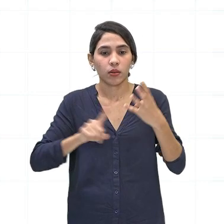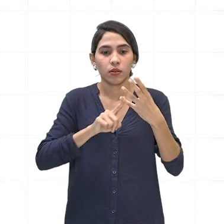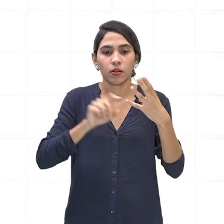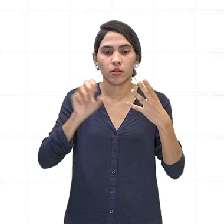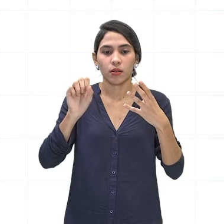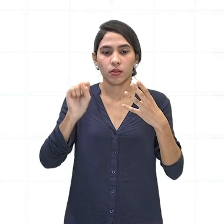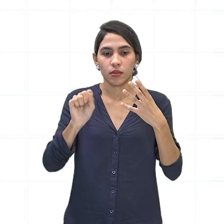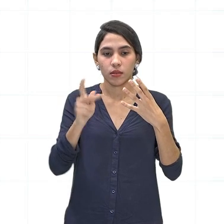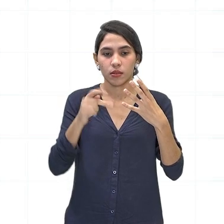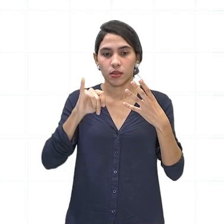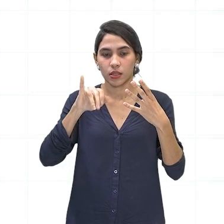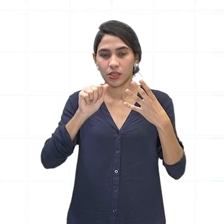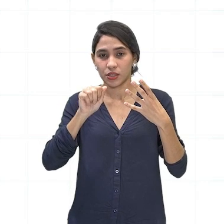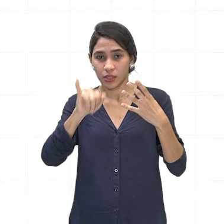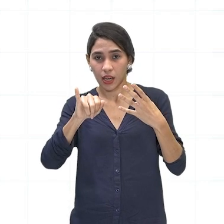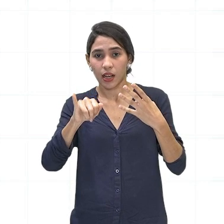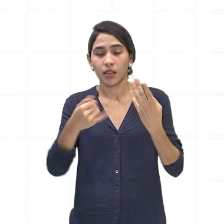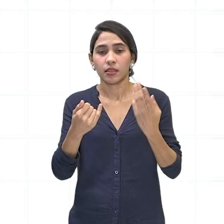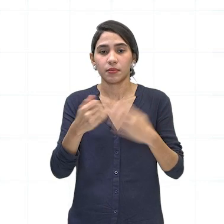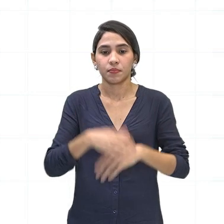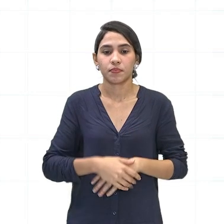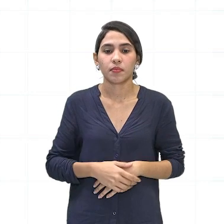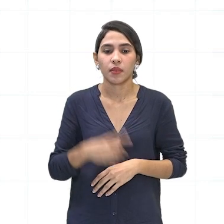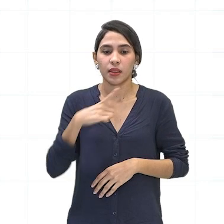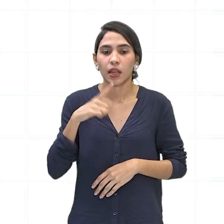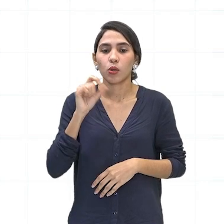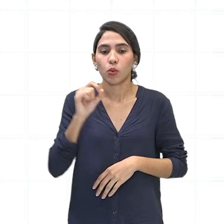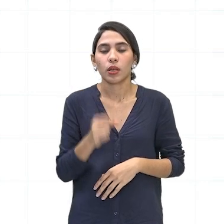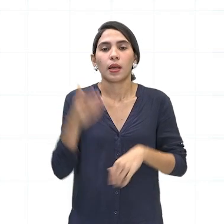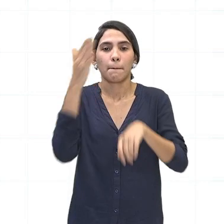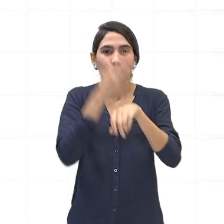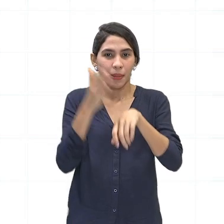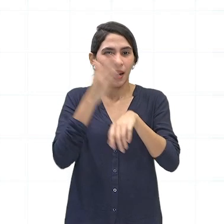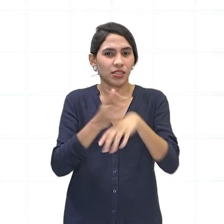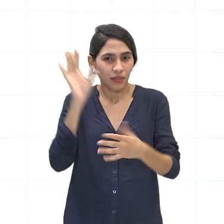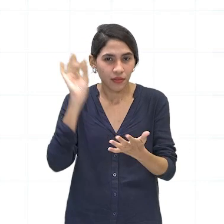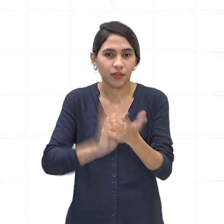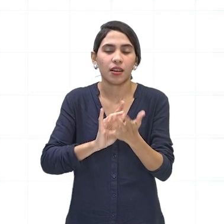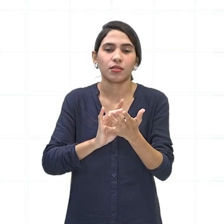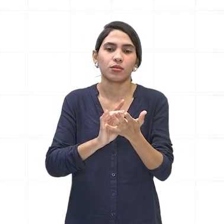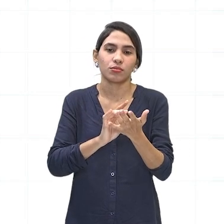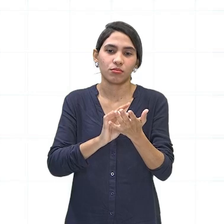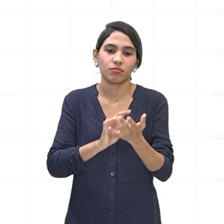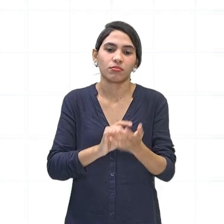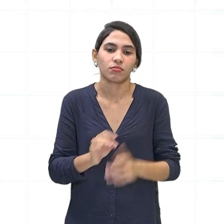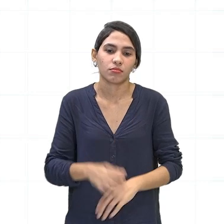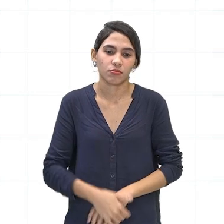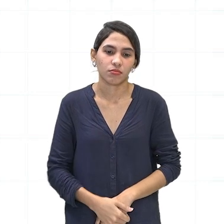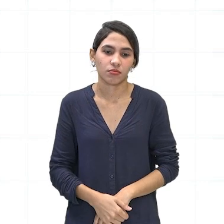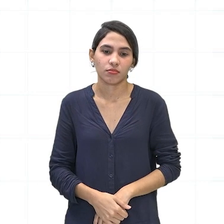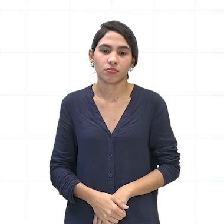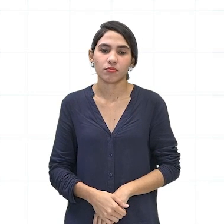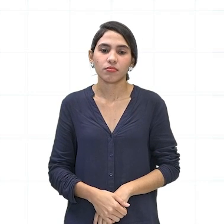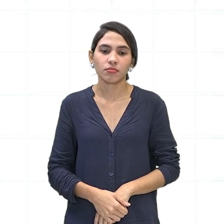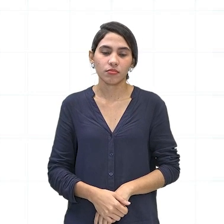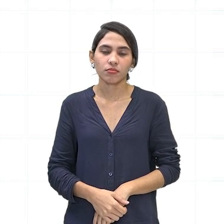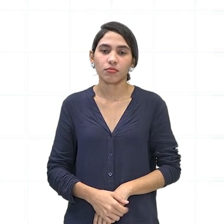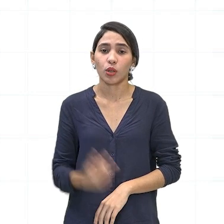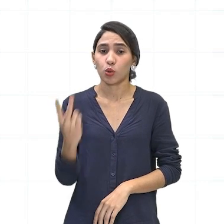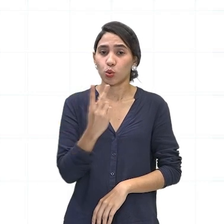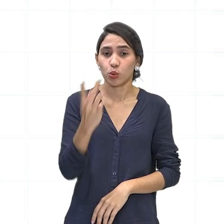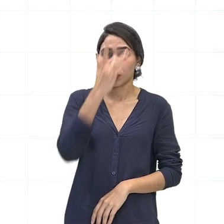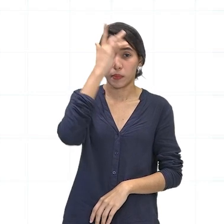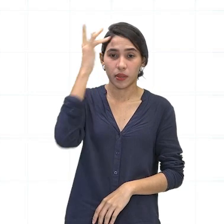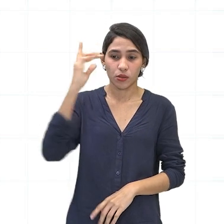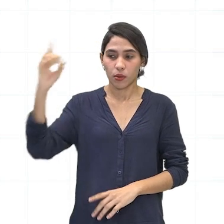nessa parte do Kendo, a gente já treina ali a luta propriamente dita, tá? Onde são colocados